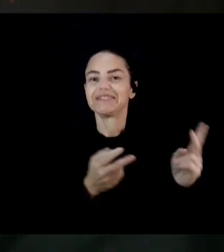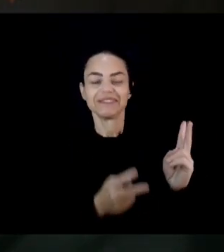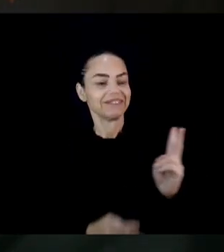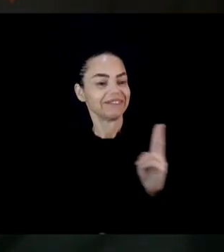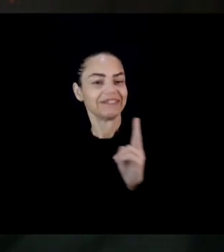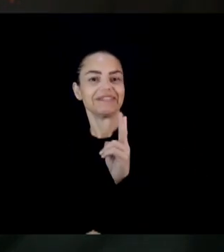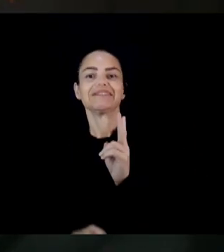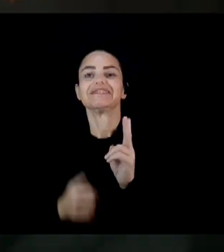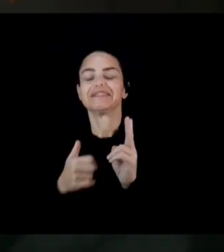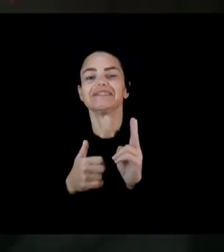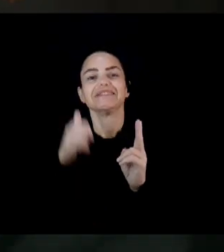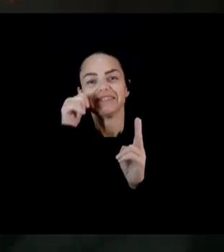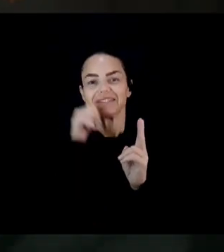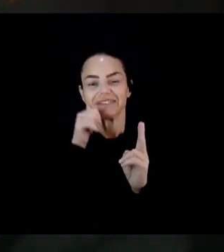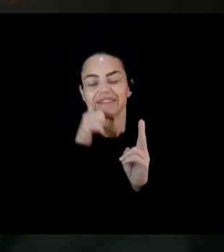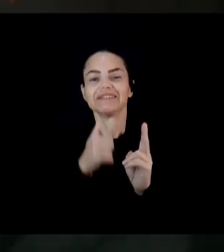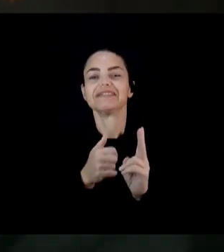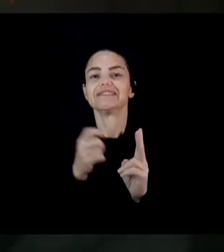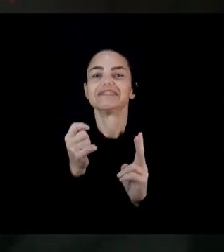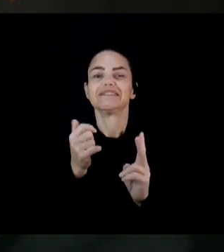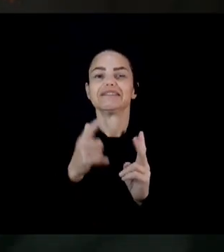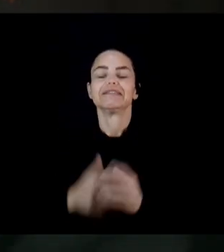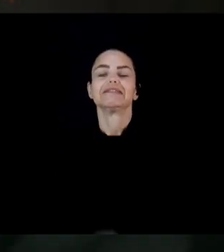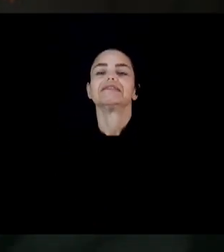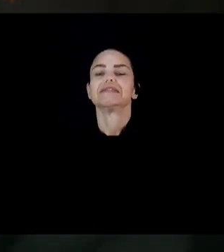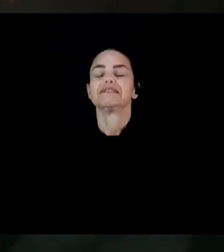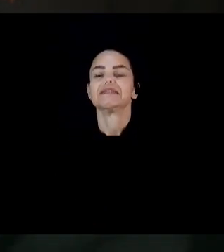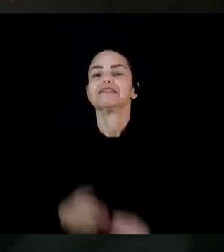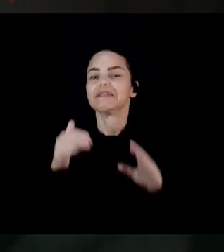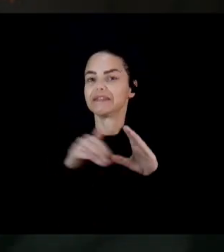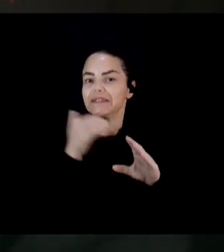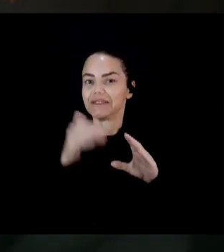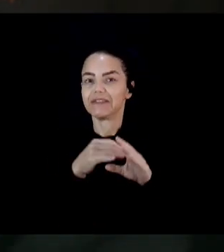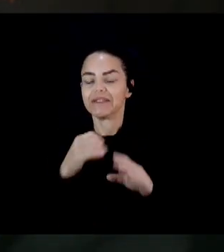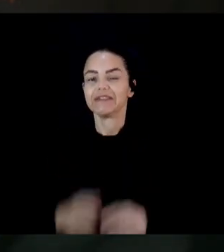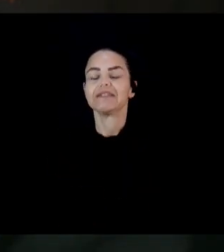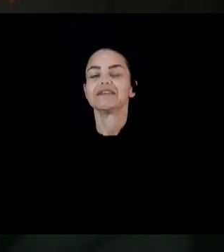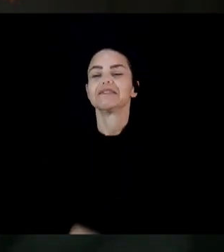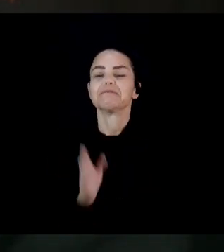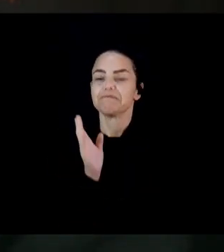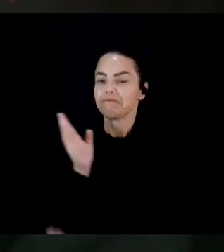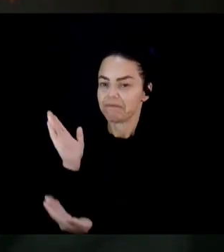vamos apresentá-las. Enquanto isso, você manda a sua mensagem, tá?